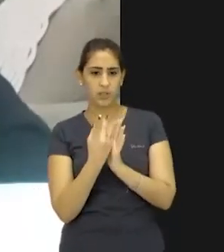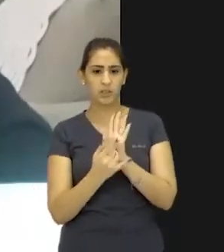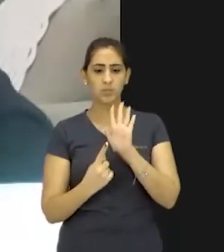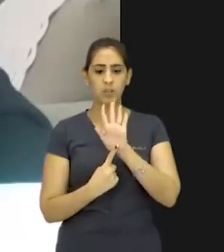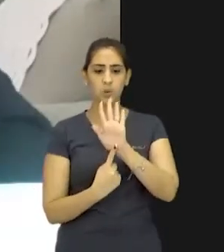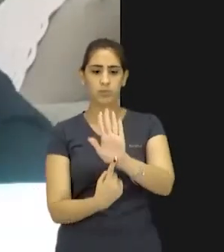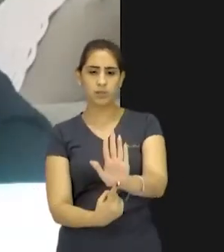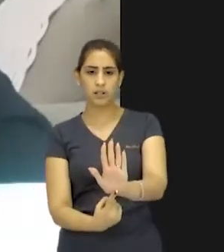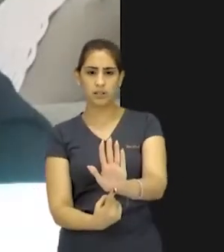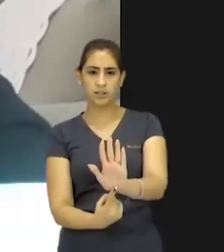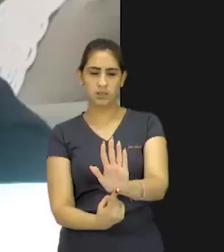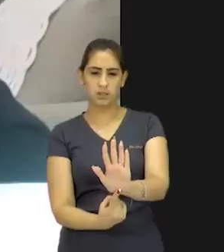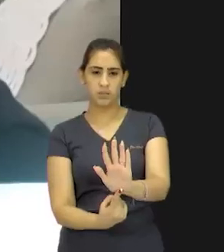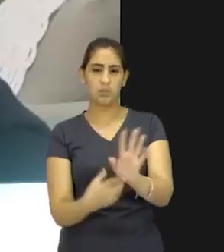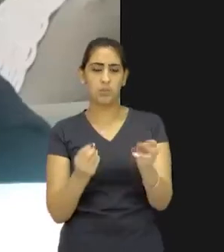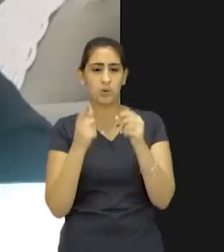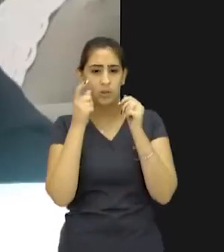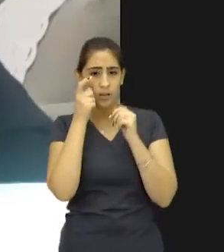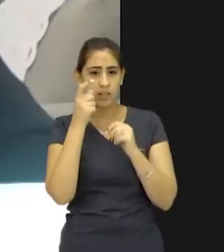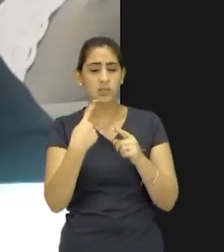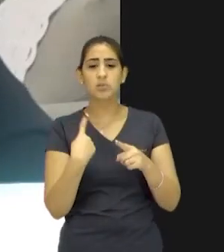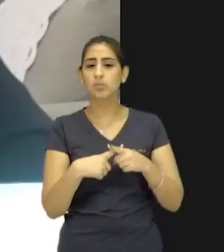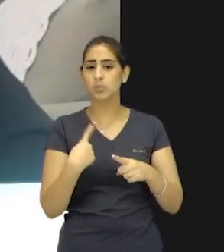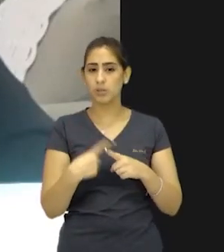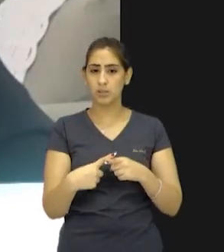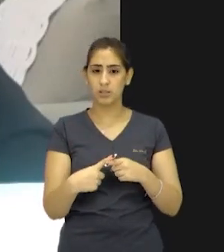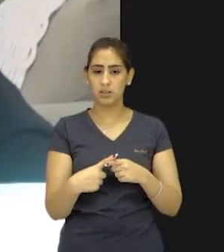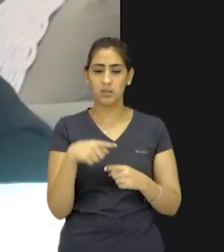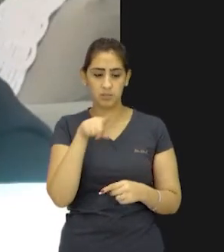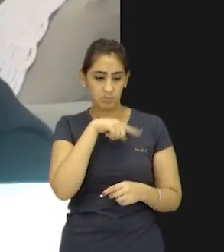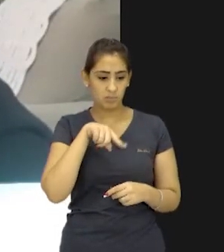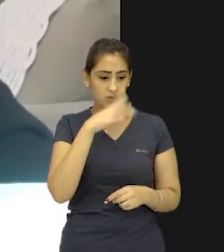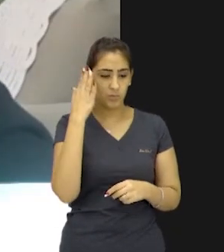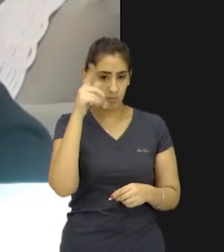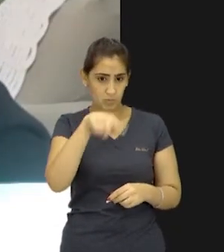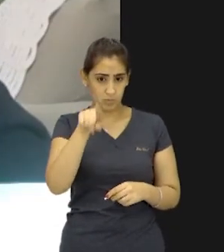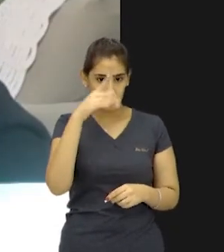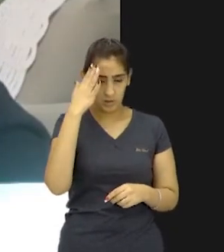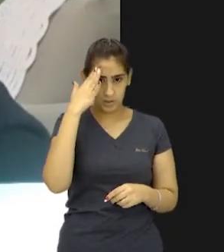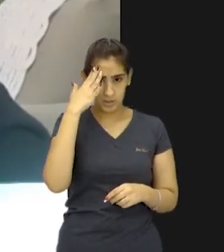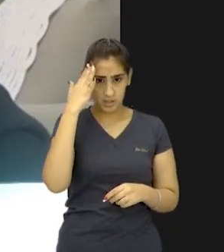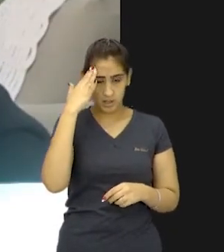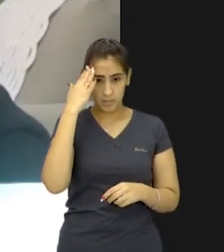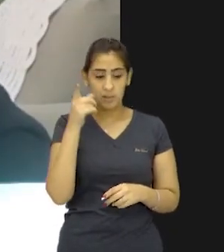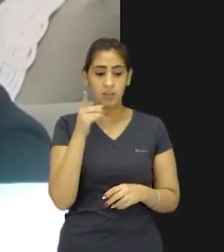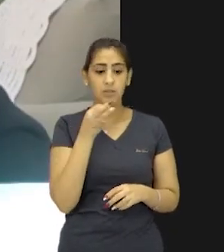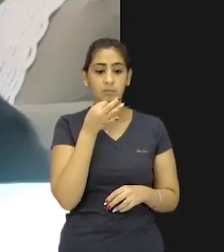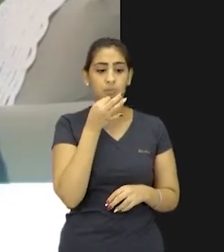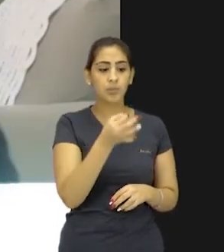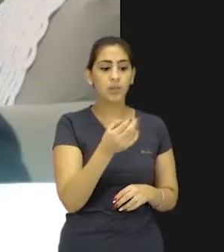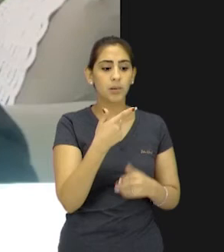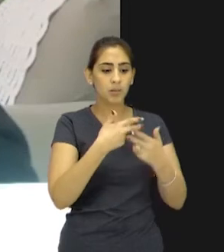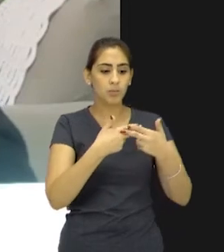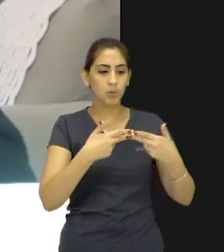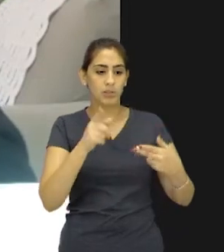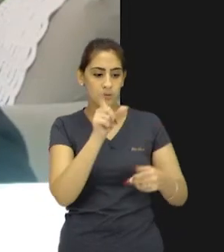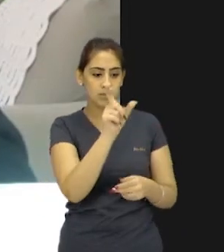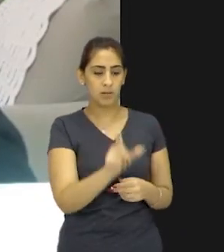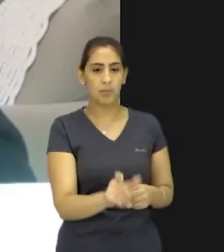uma coisa interessante porque você sabe que está indicando para alguém,